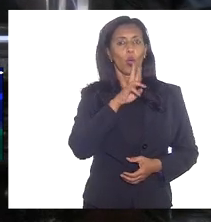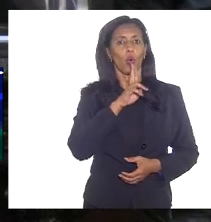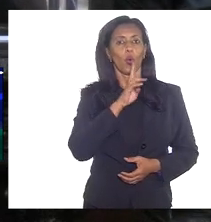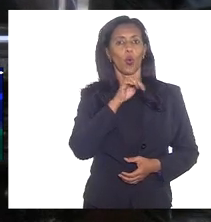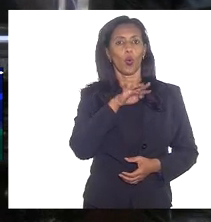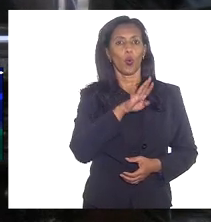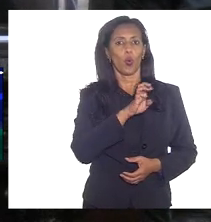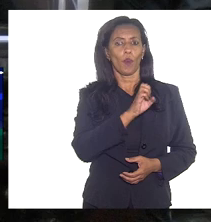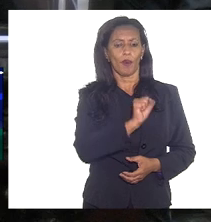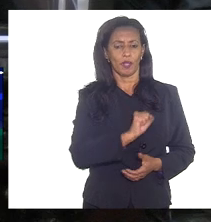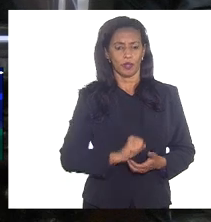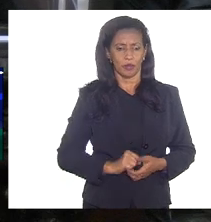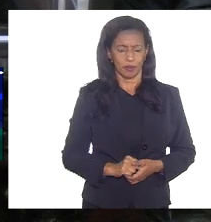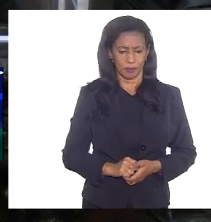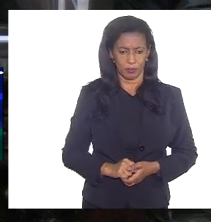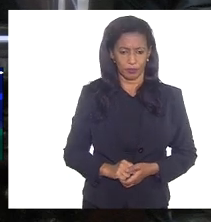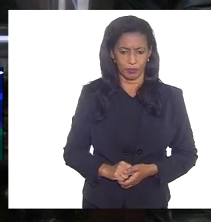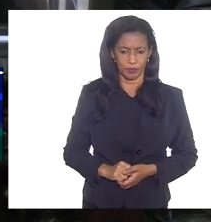Bontempo.